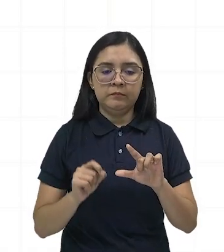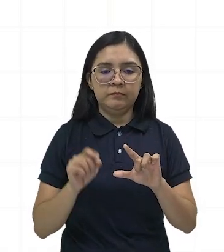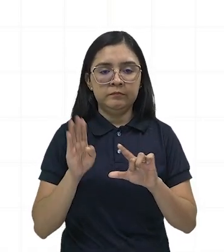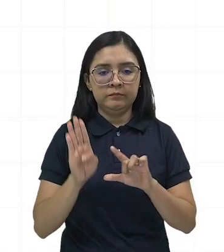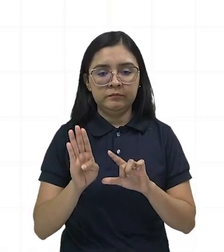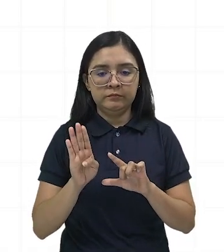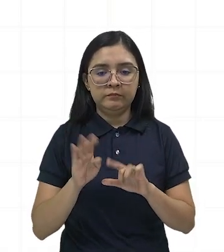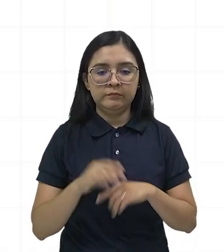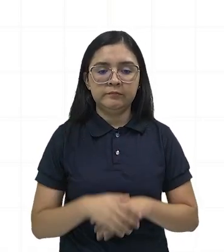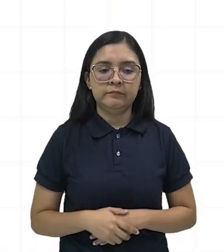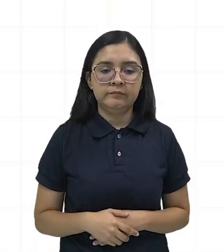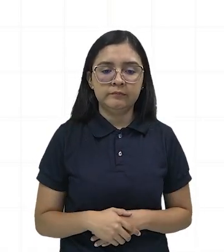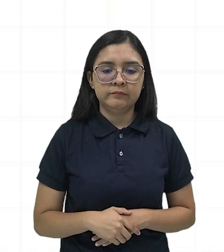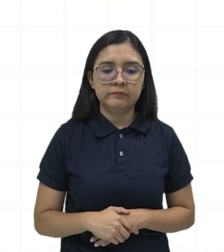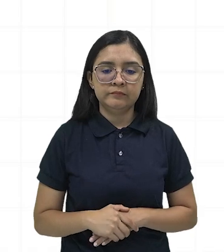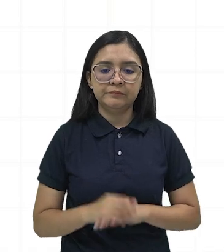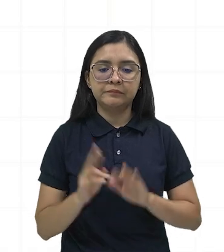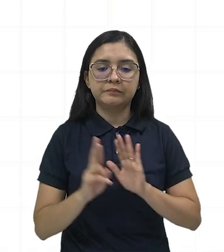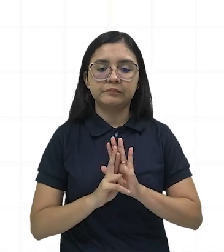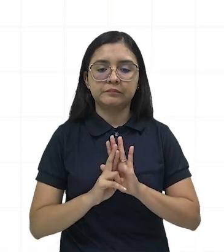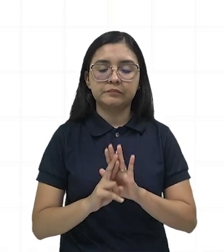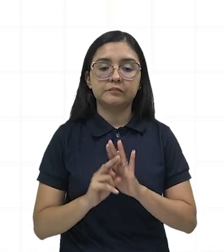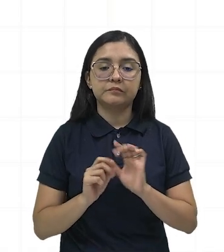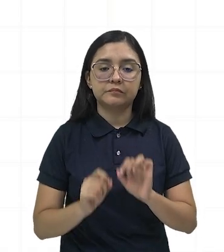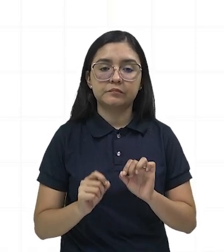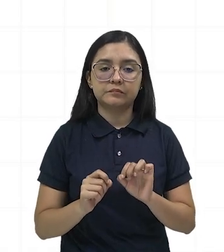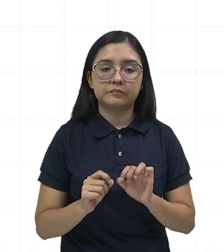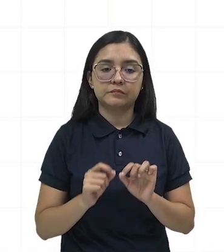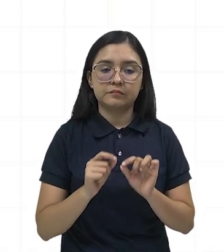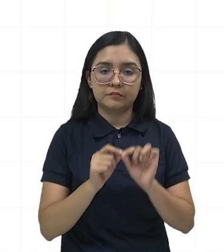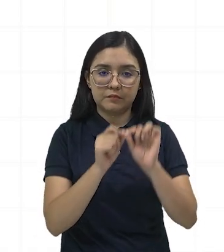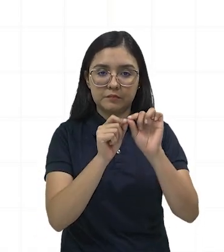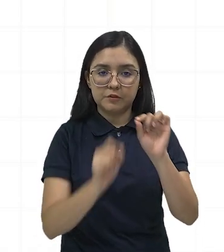esse B está representando uma medida.